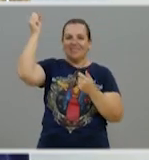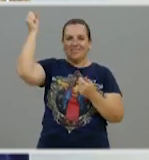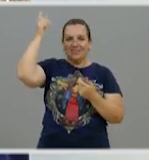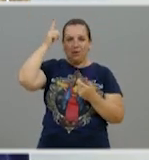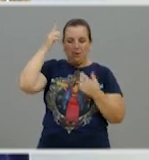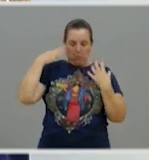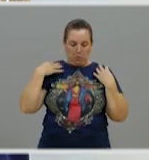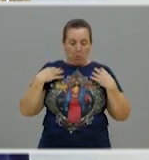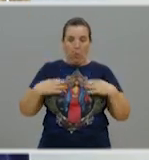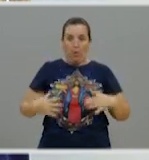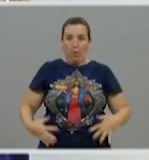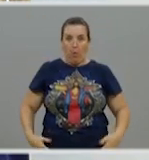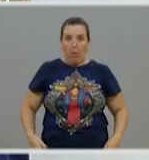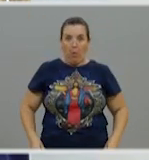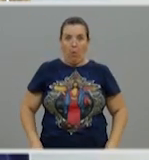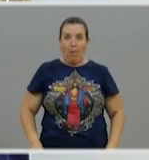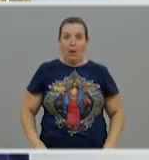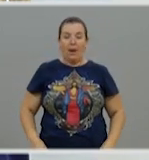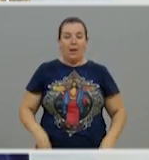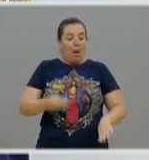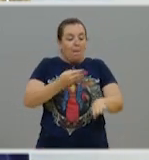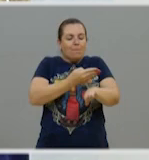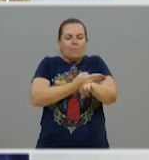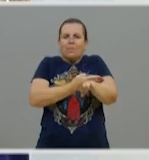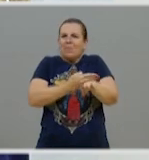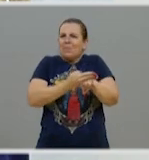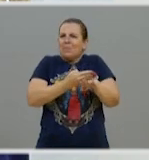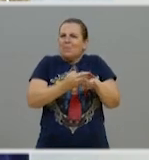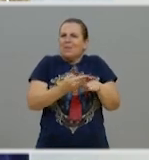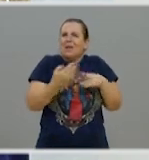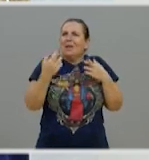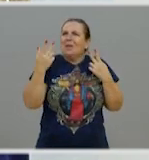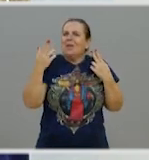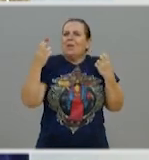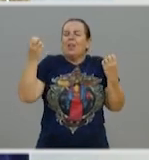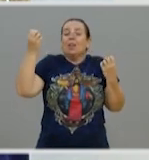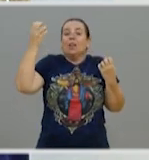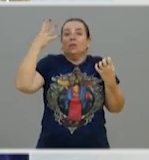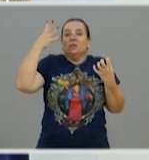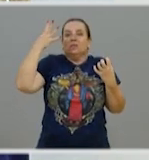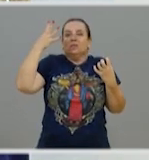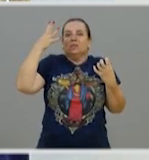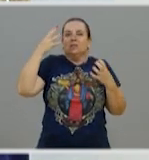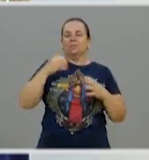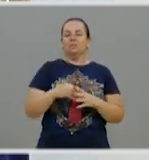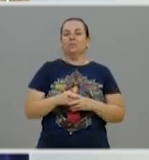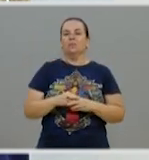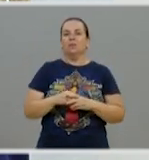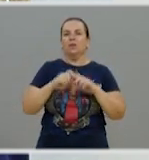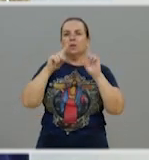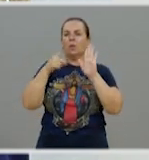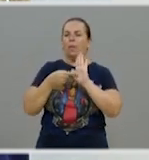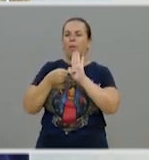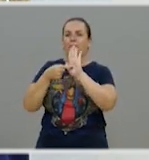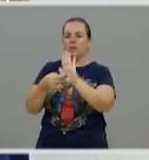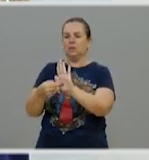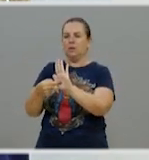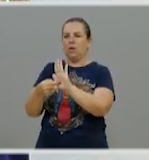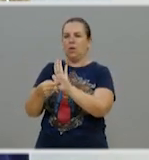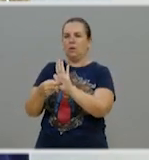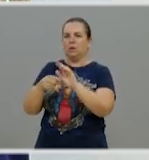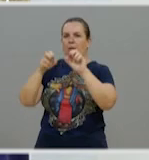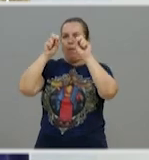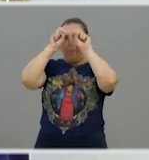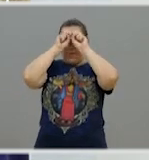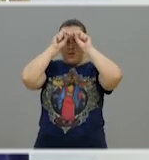suas roupas ficaram brancas como a luz. Nisto apareceram-lhes